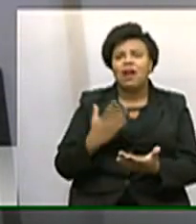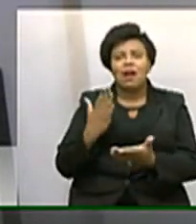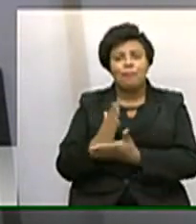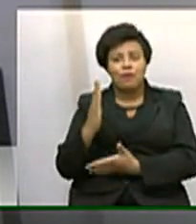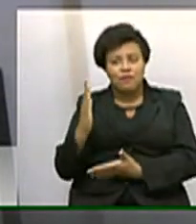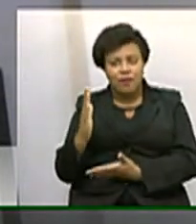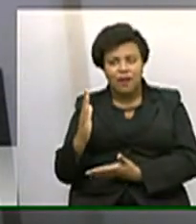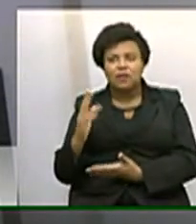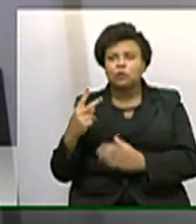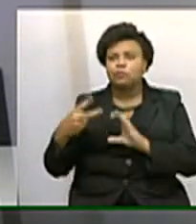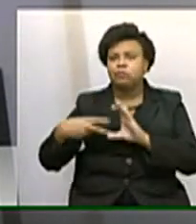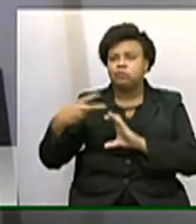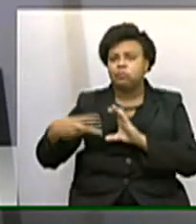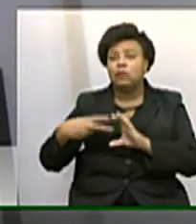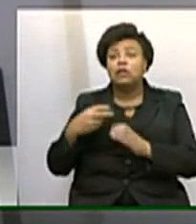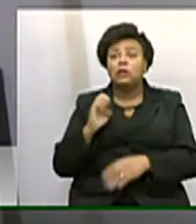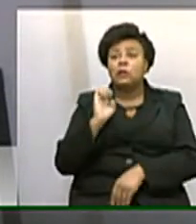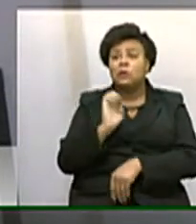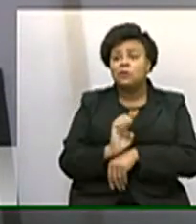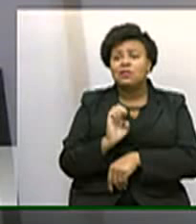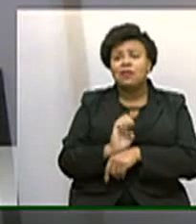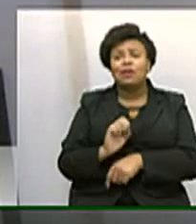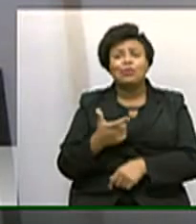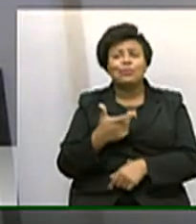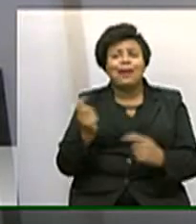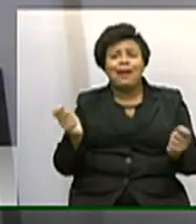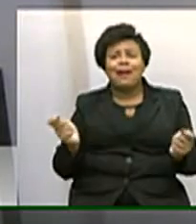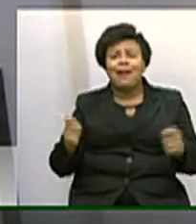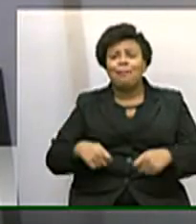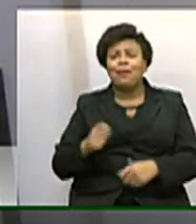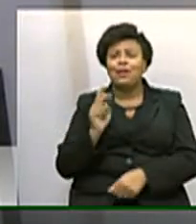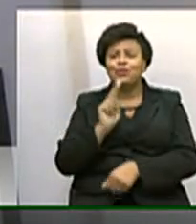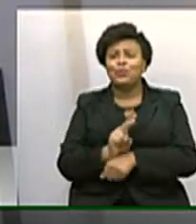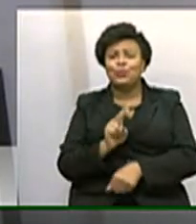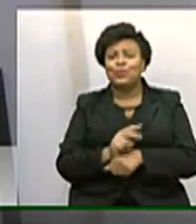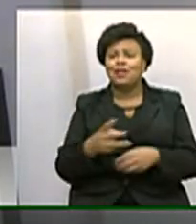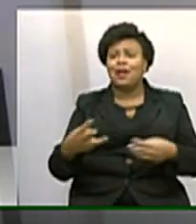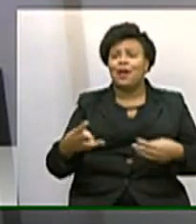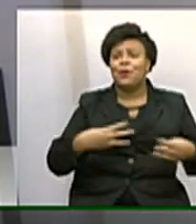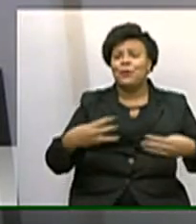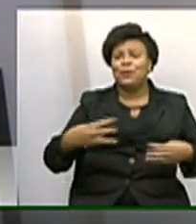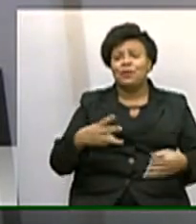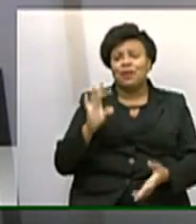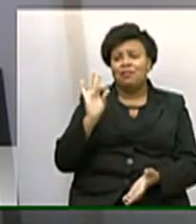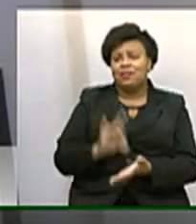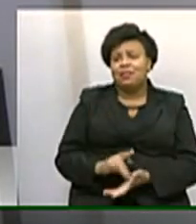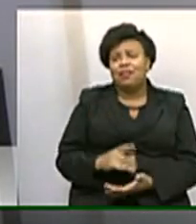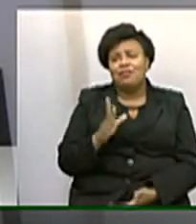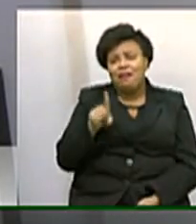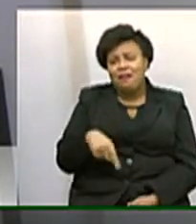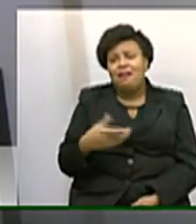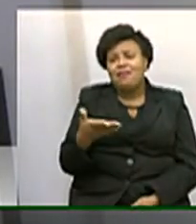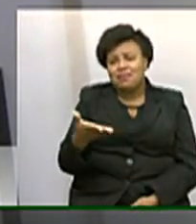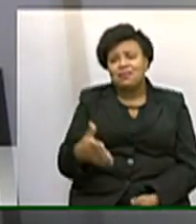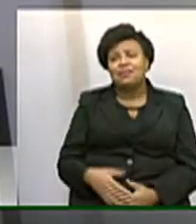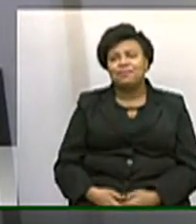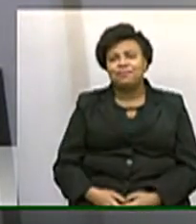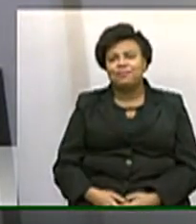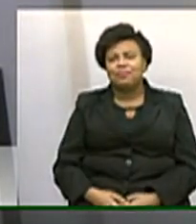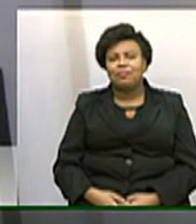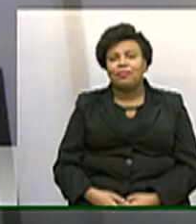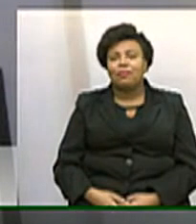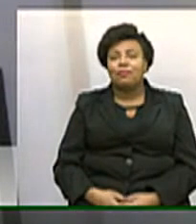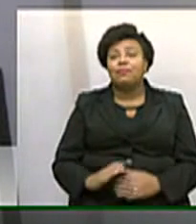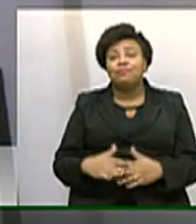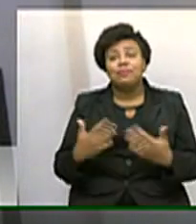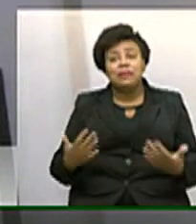pela Câmara Municipal de Vereadores, porque o Estado não é capaz de cuidar da rodovia. A realidade é essa.